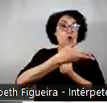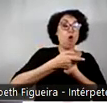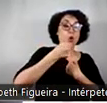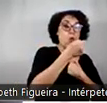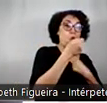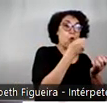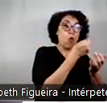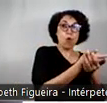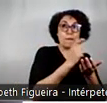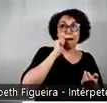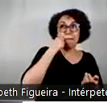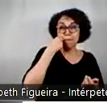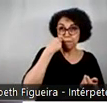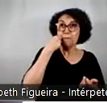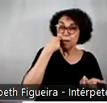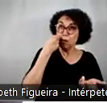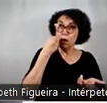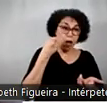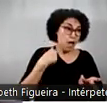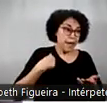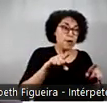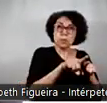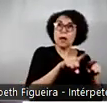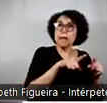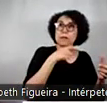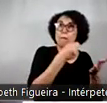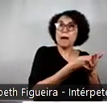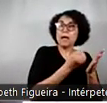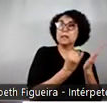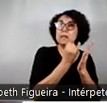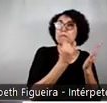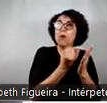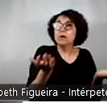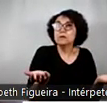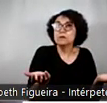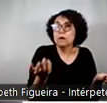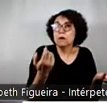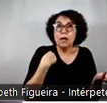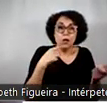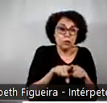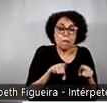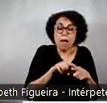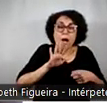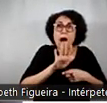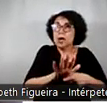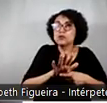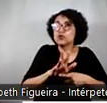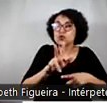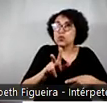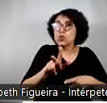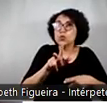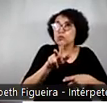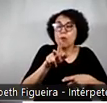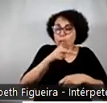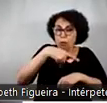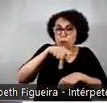por eu estar ali, né? Enfim, é uma discussão muito mais aprofundada de uma questão econômica, né? E aí a gente vai pensando